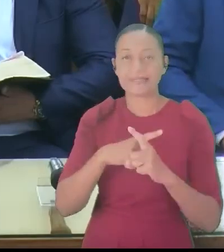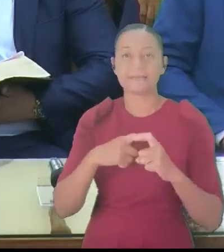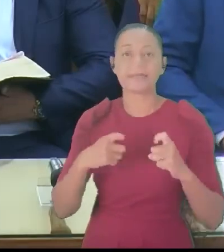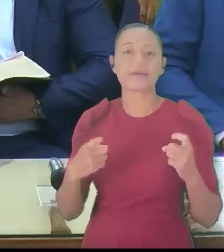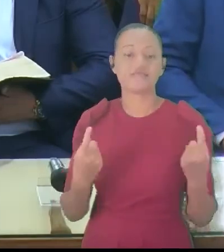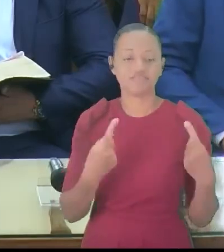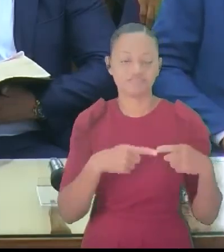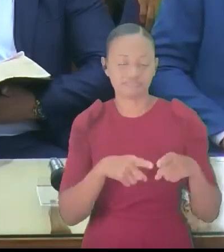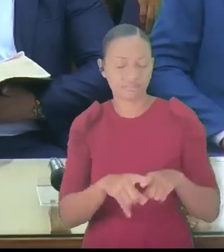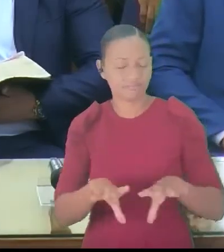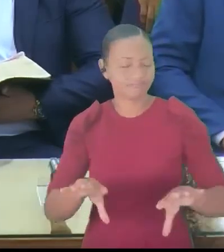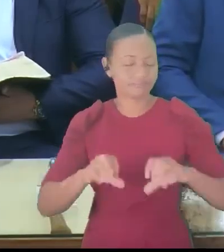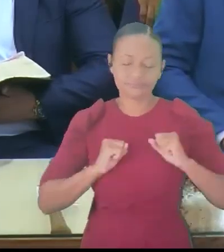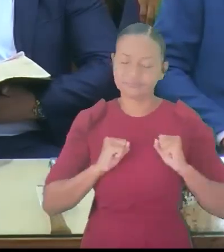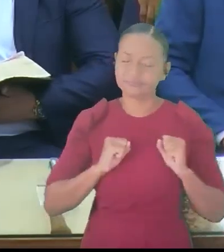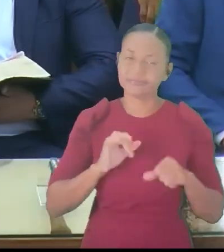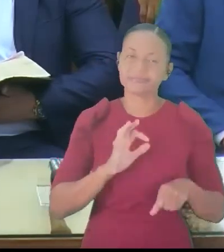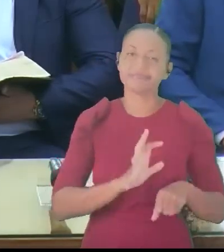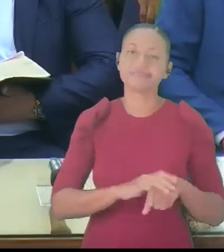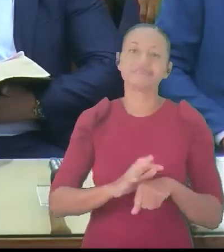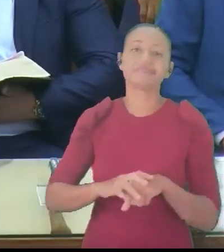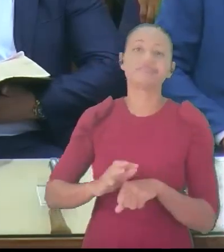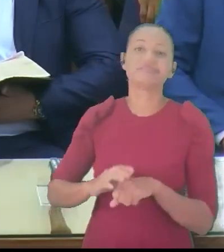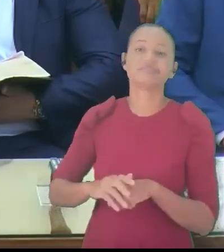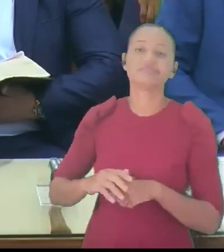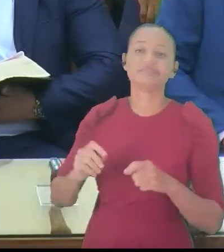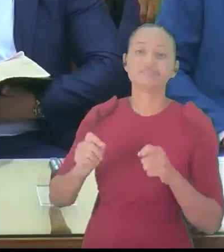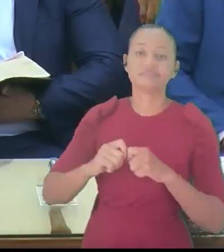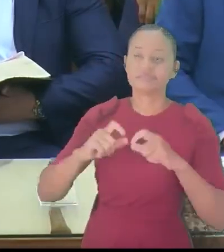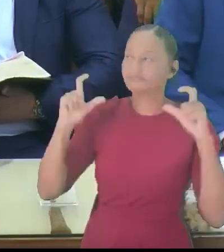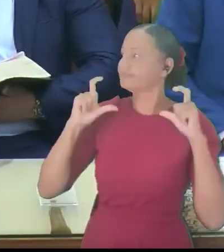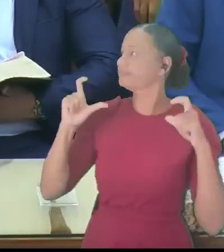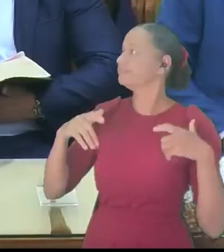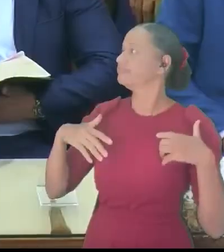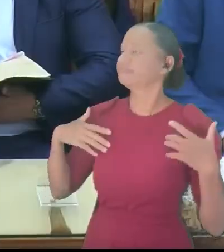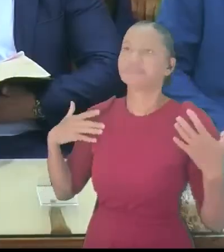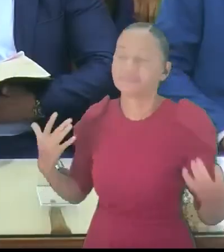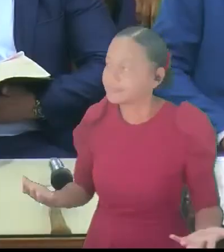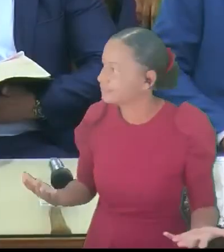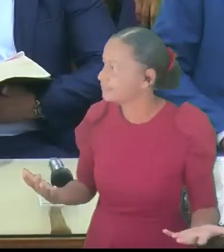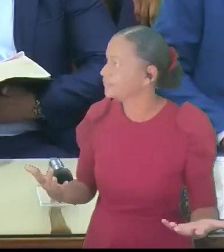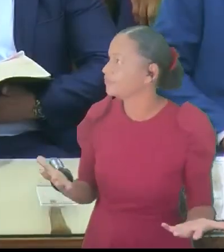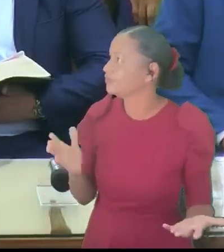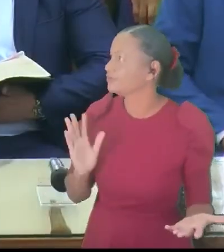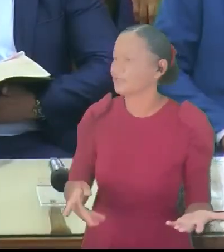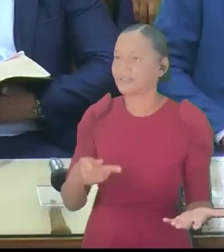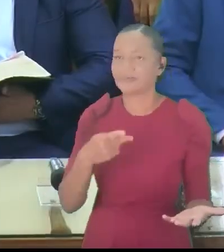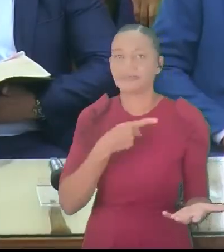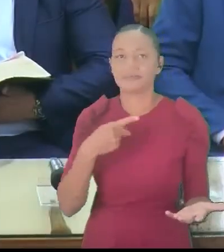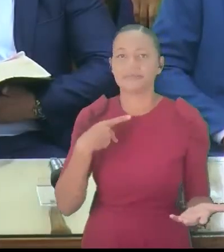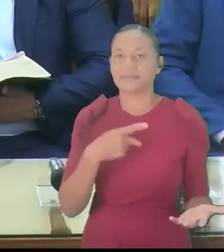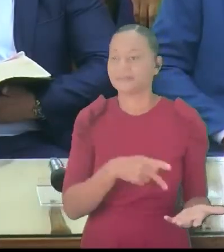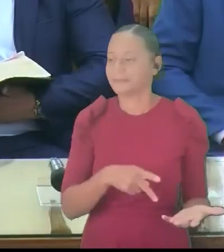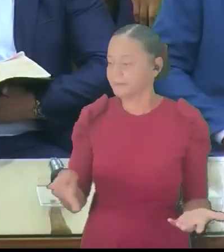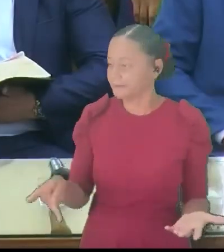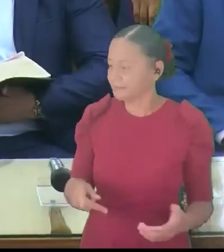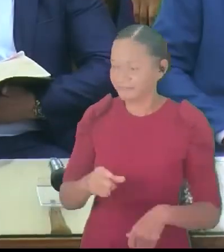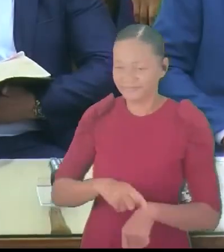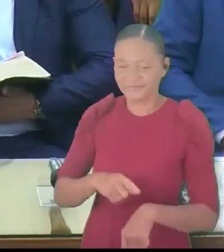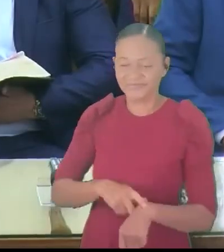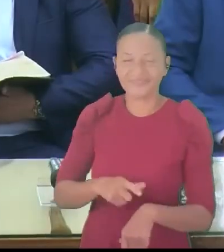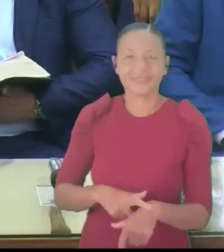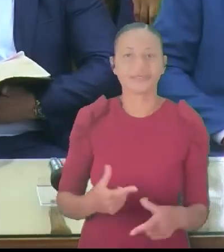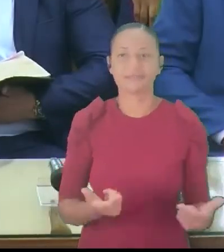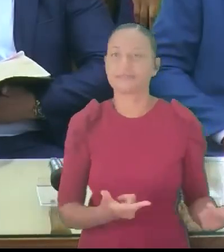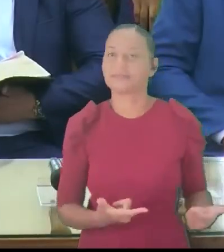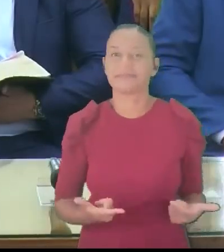Aí adoeci. E depois, quando eu me acordei, era pastor presidente. Pronto, piorou. Glória a Jesus. Não dá para nada, não tem tempo para nada. Glória a